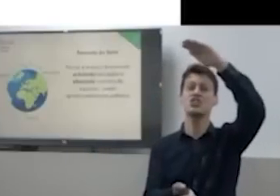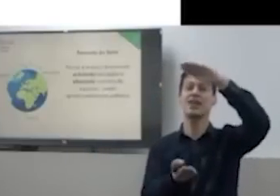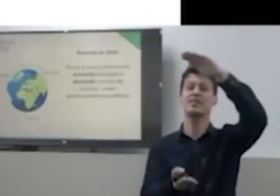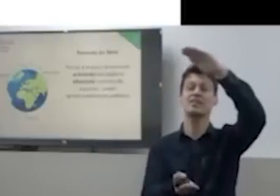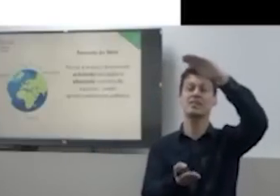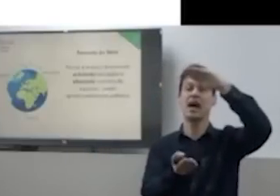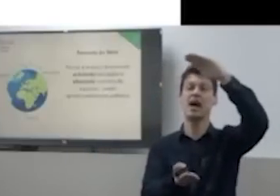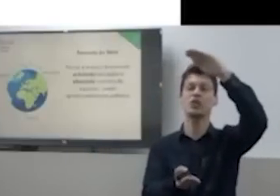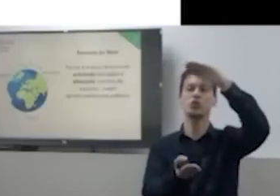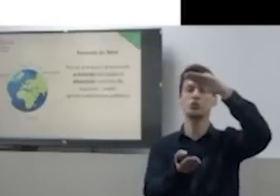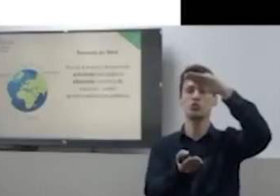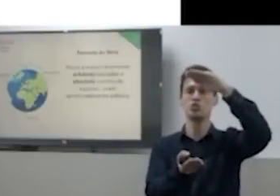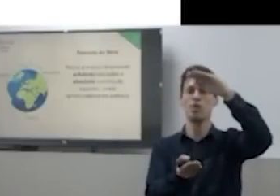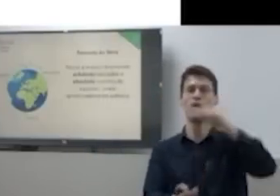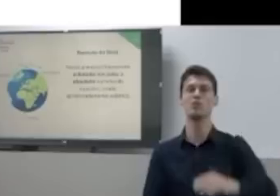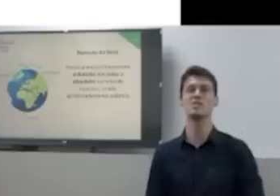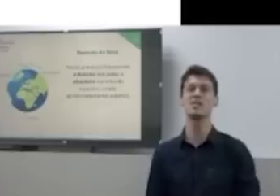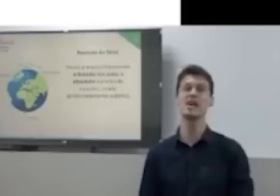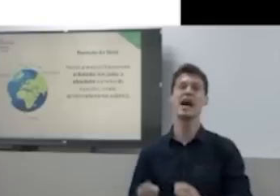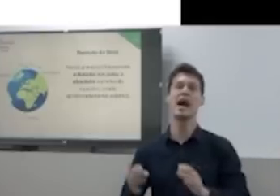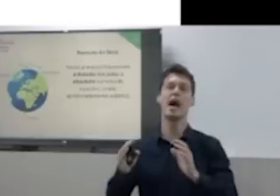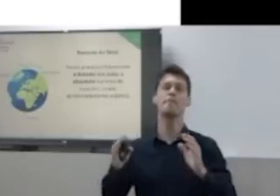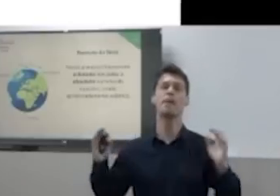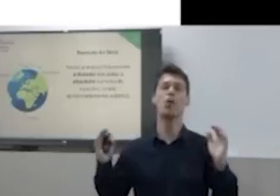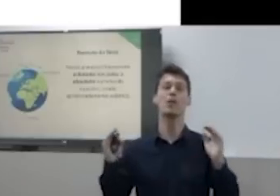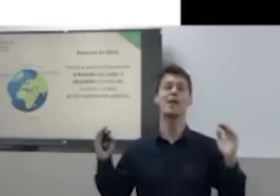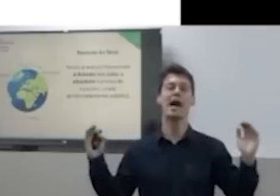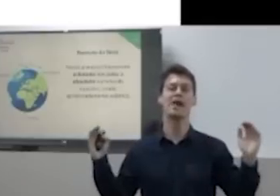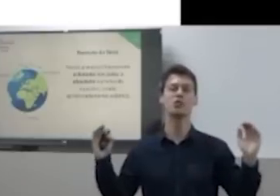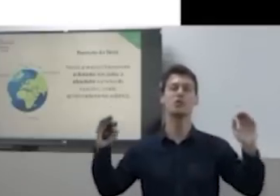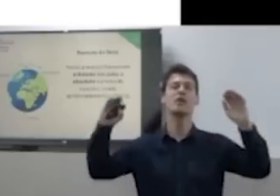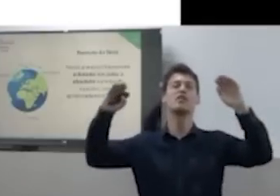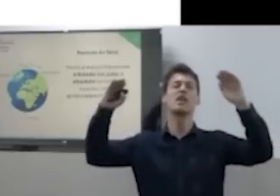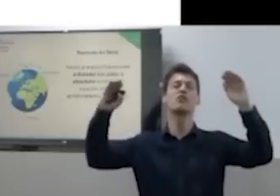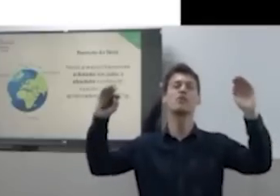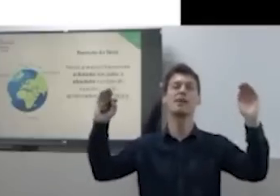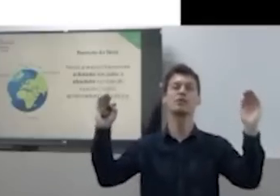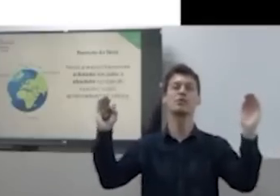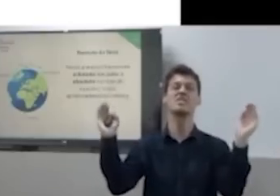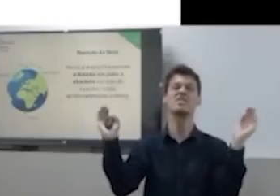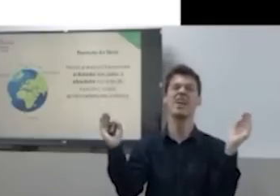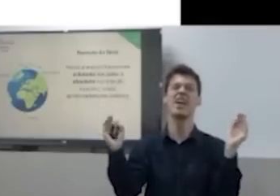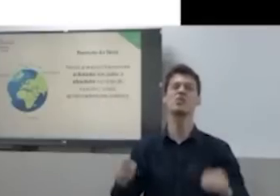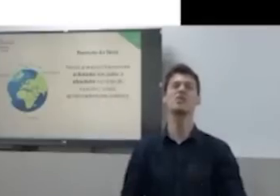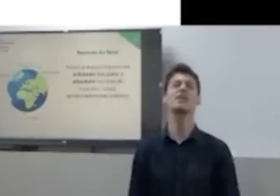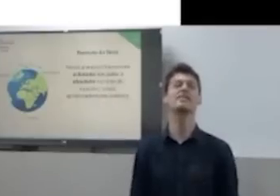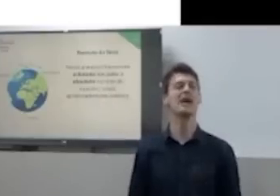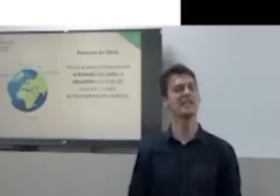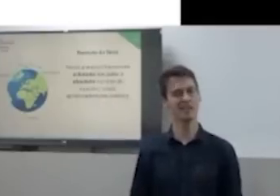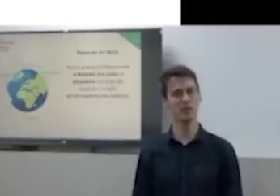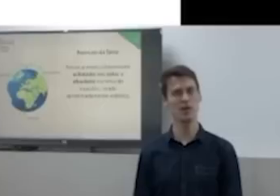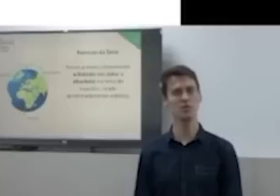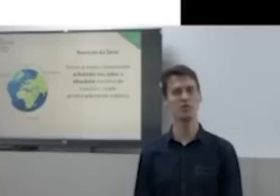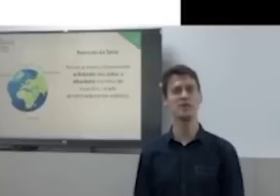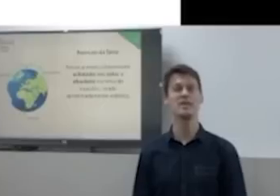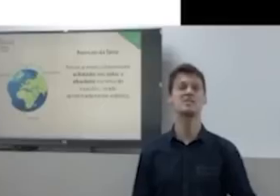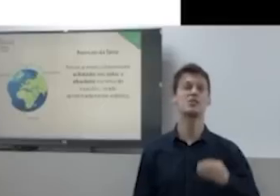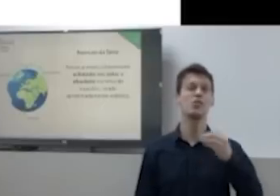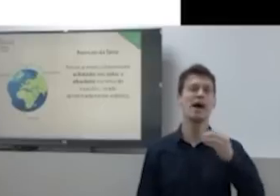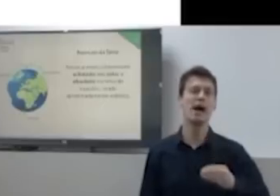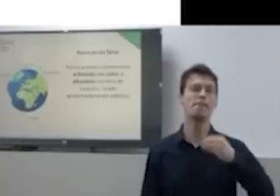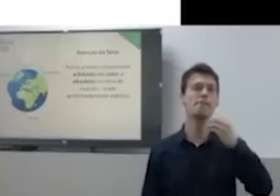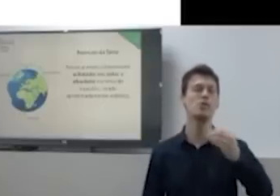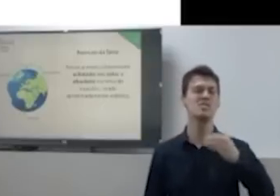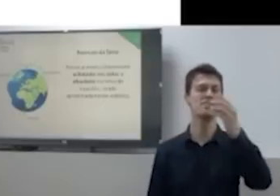levemente achatado nos polos e abaulado. Tem um formato esférico na linha do